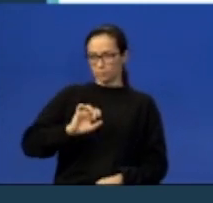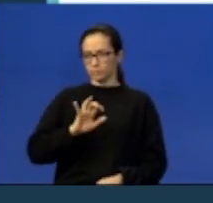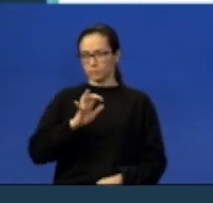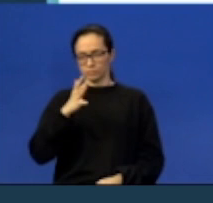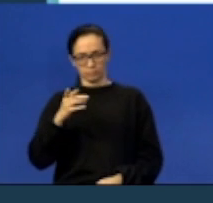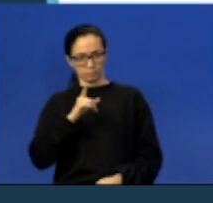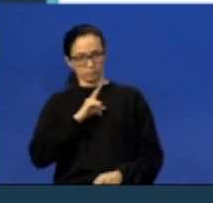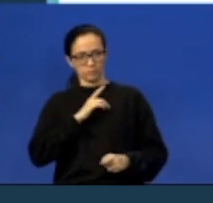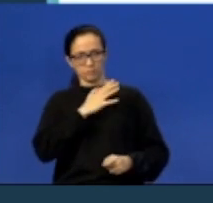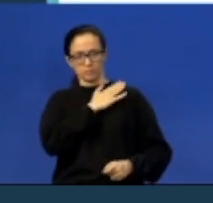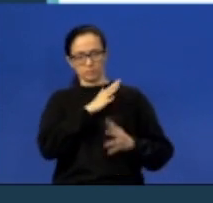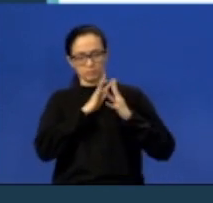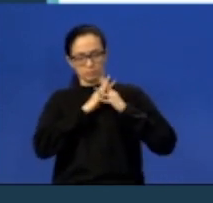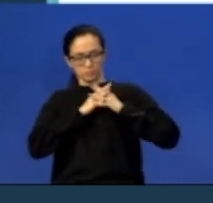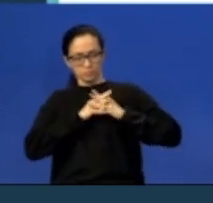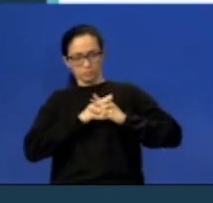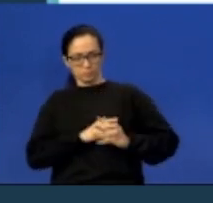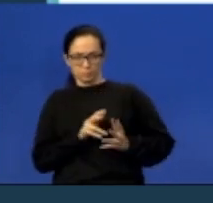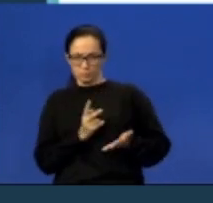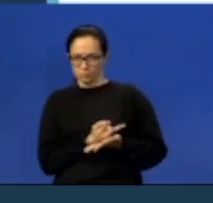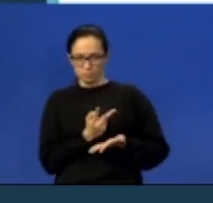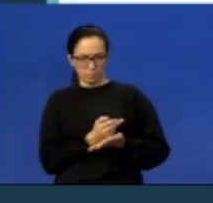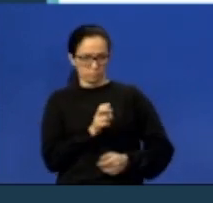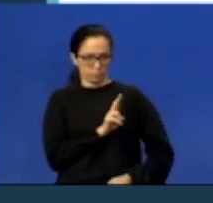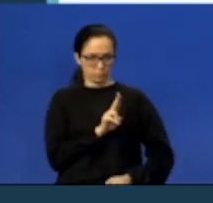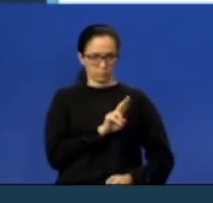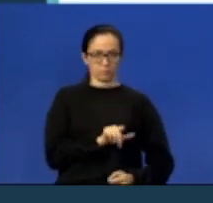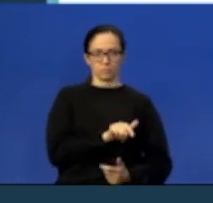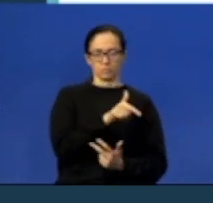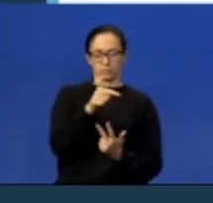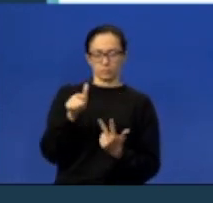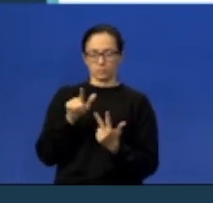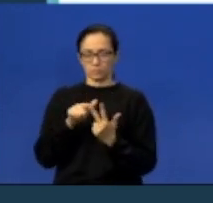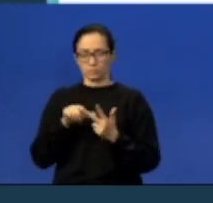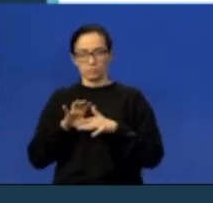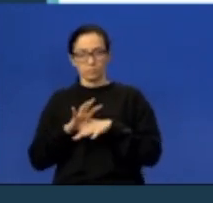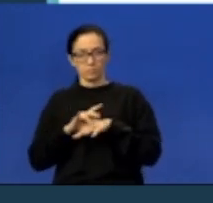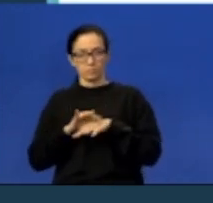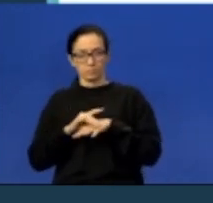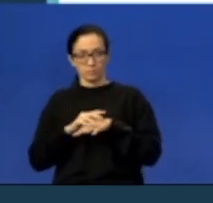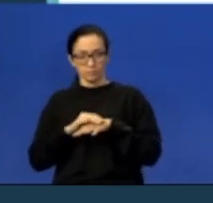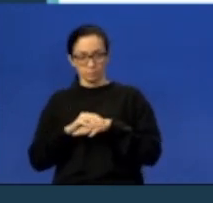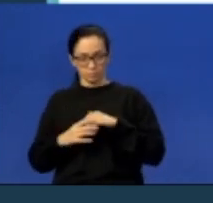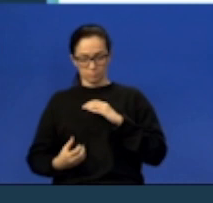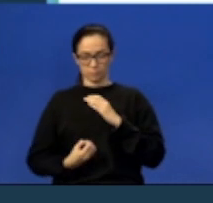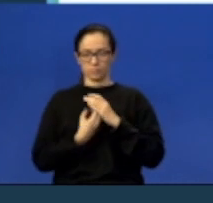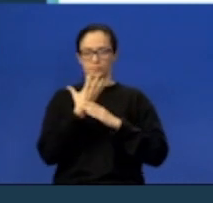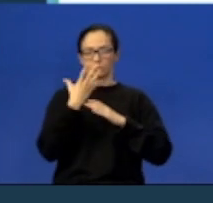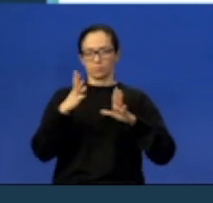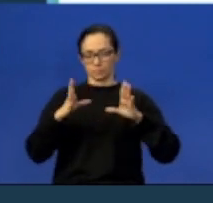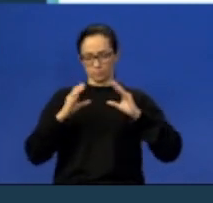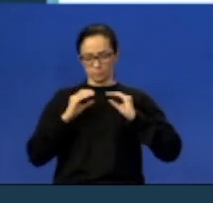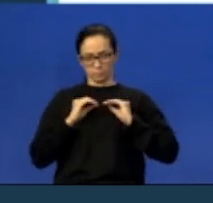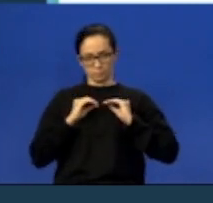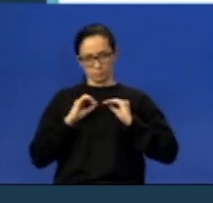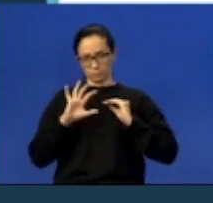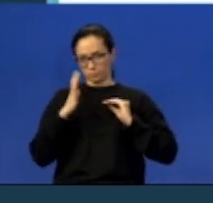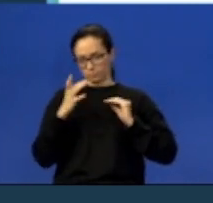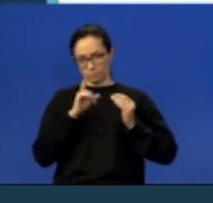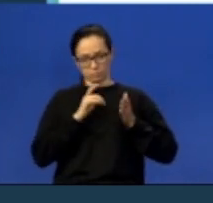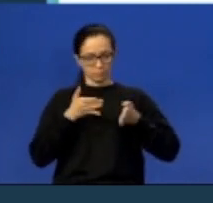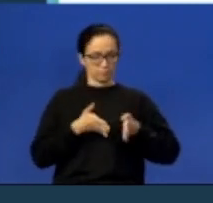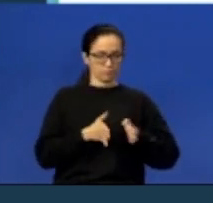na configuração da coluna. As lesões congênitas, que são doenças que o indivíduo ele adquire antes ou logo após